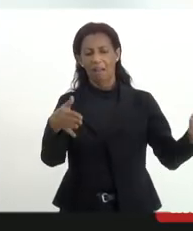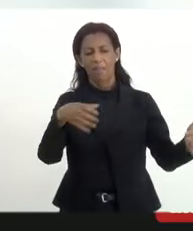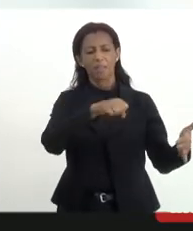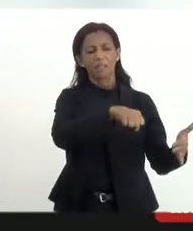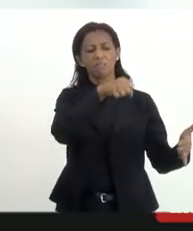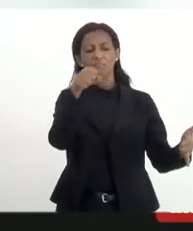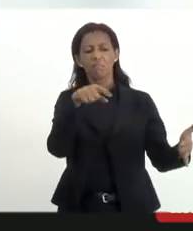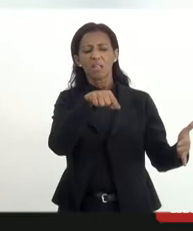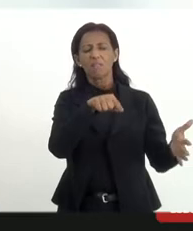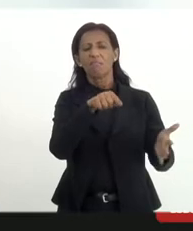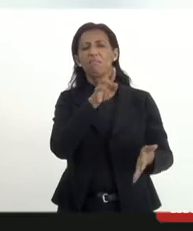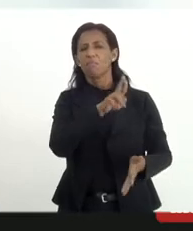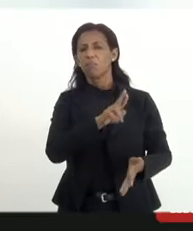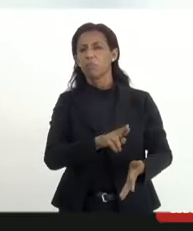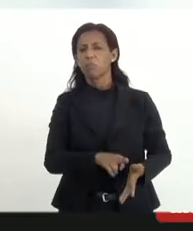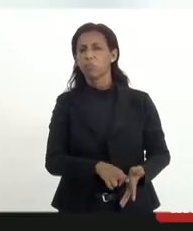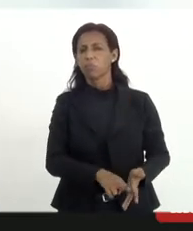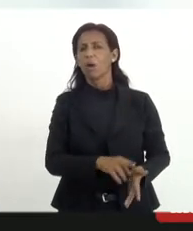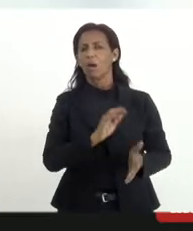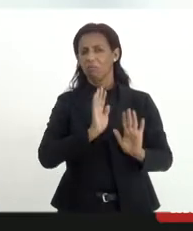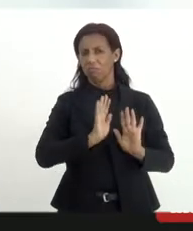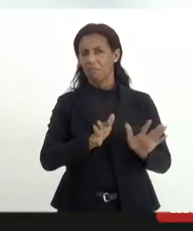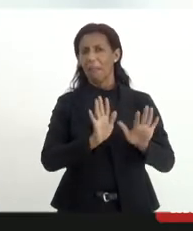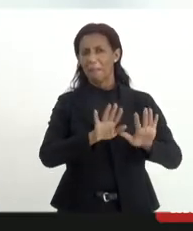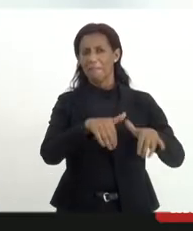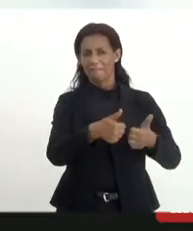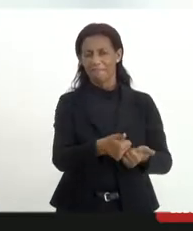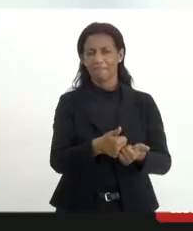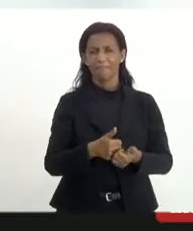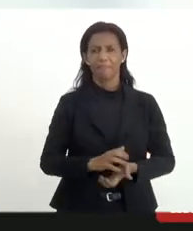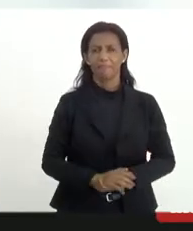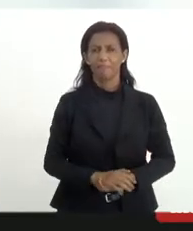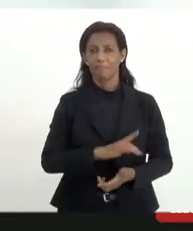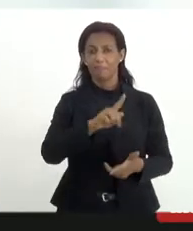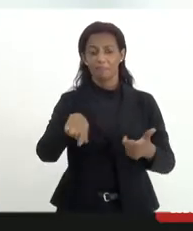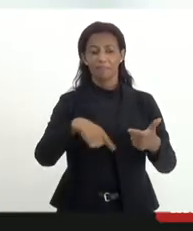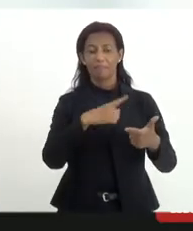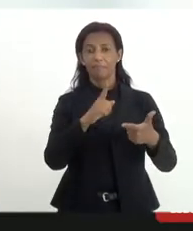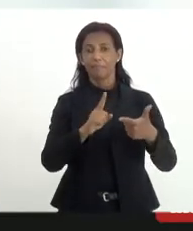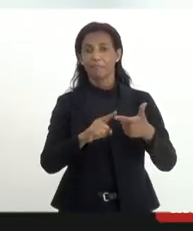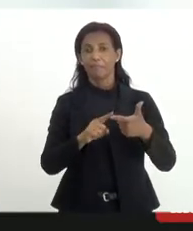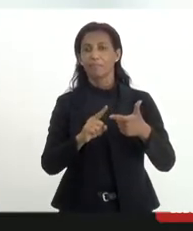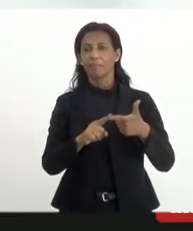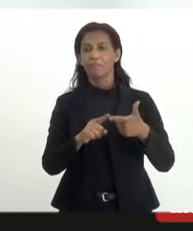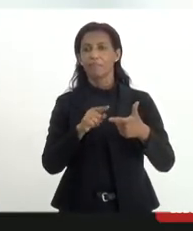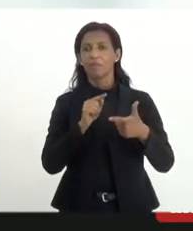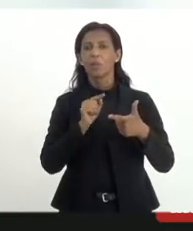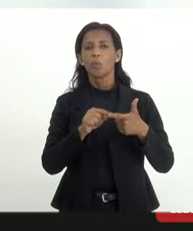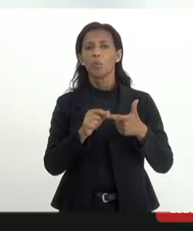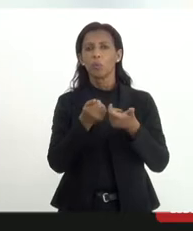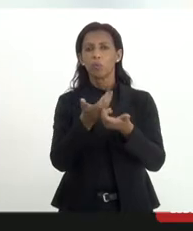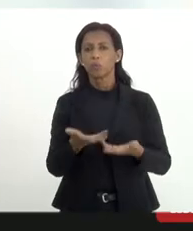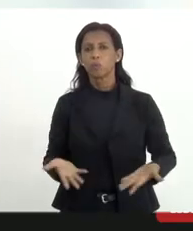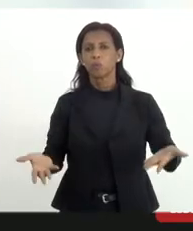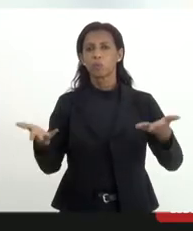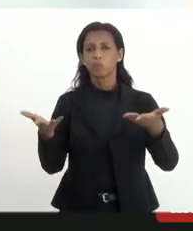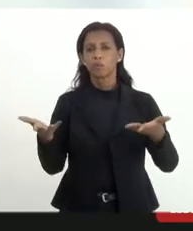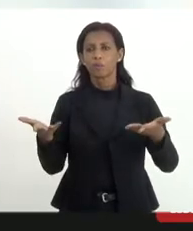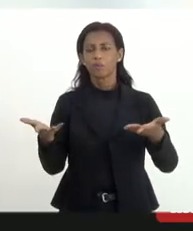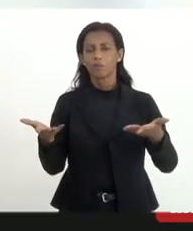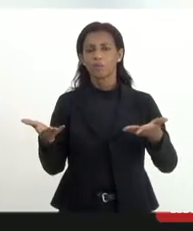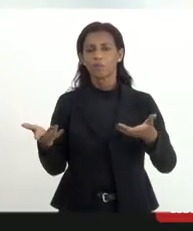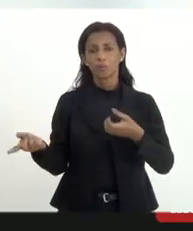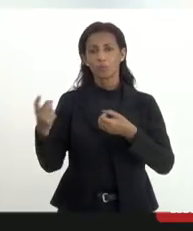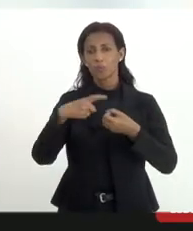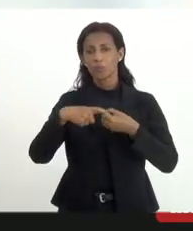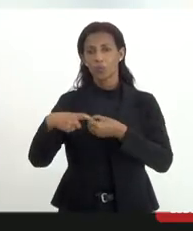caixa, esse baú fechado. A segunda era celebrar o